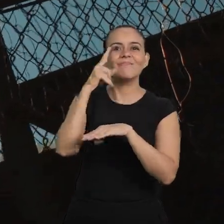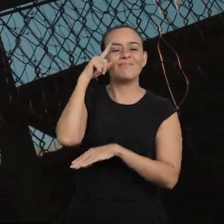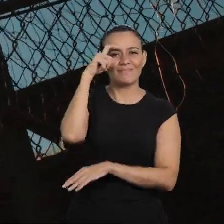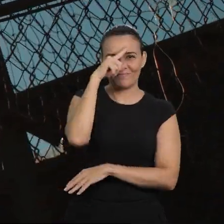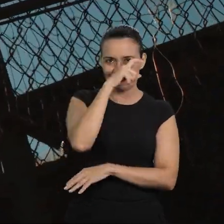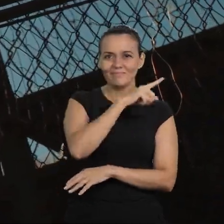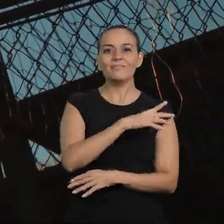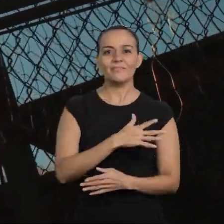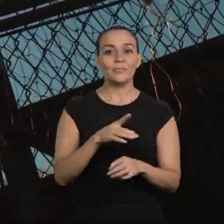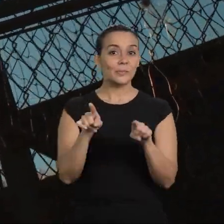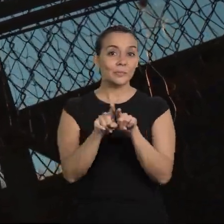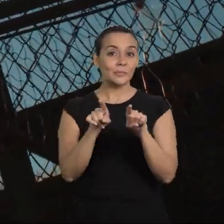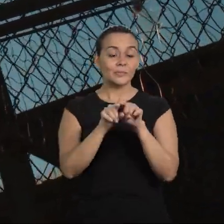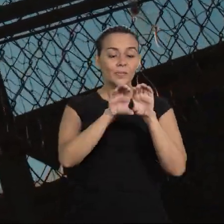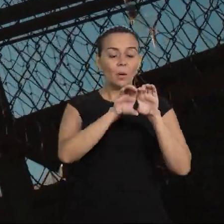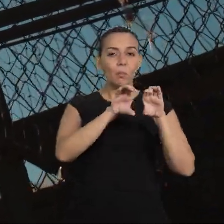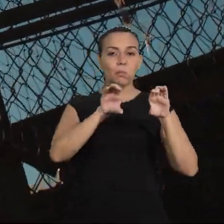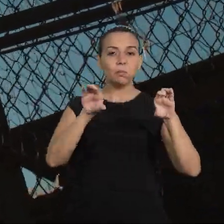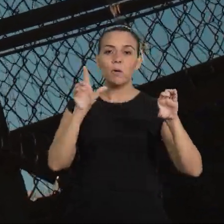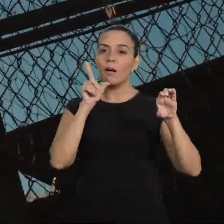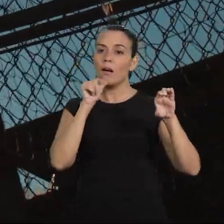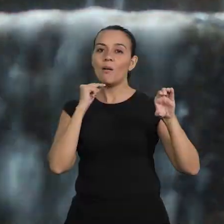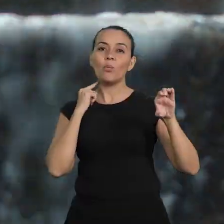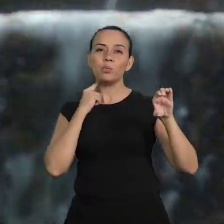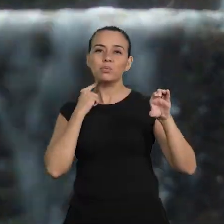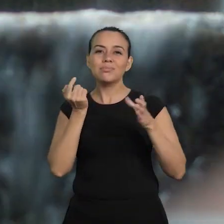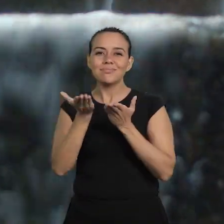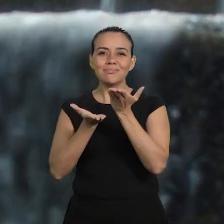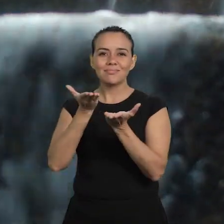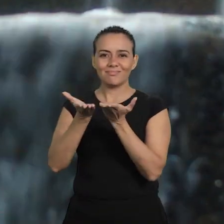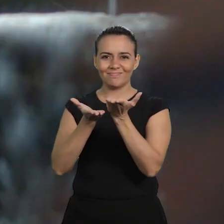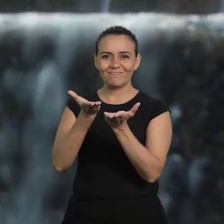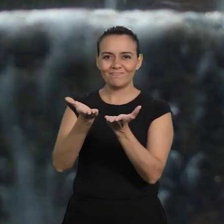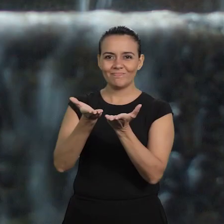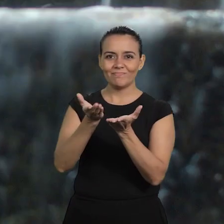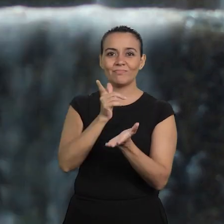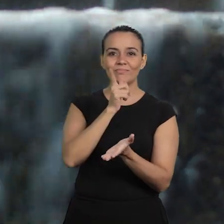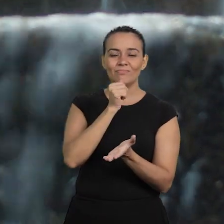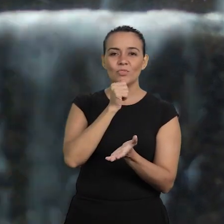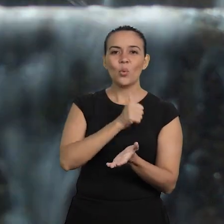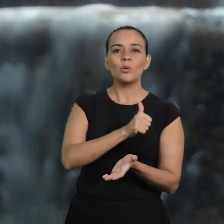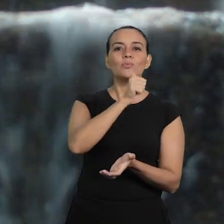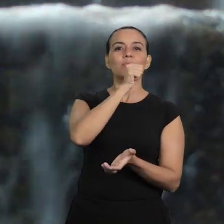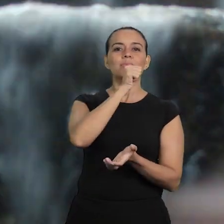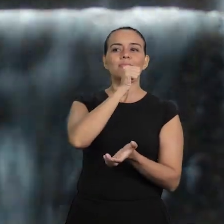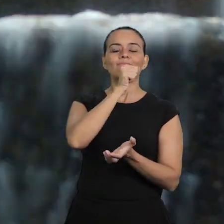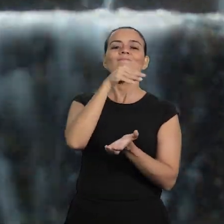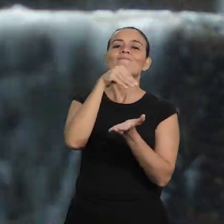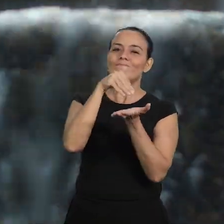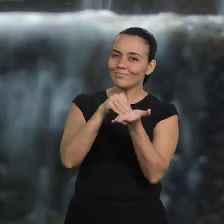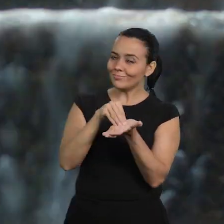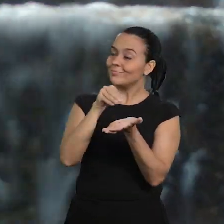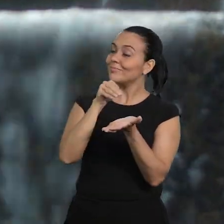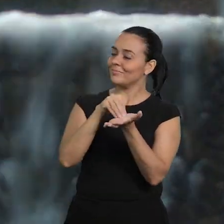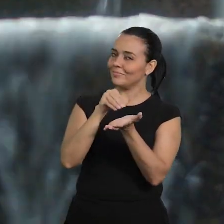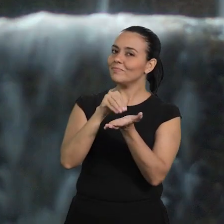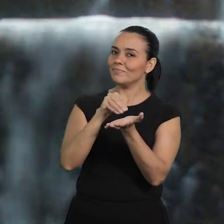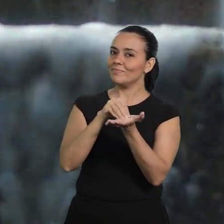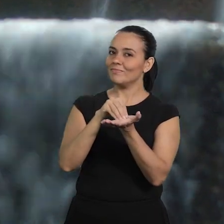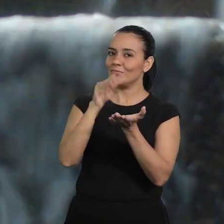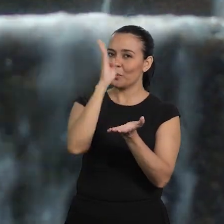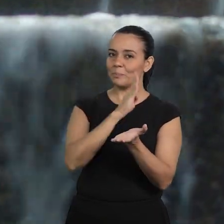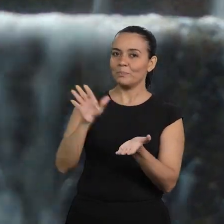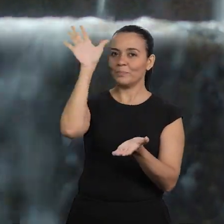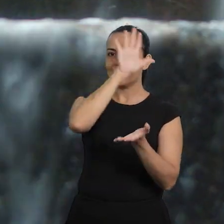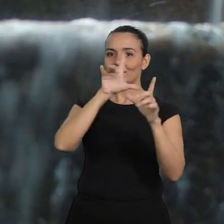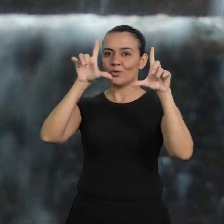saúde, saneamento, água. Então, eu acho que essa fotografia está dada, né? A gente está